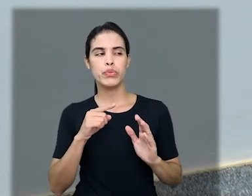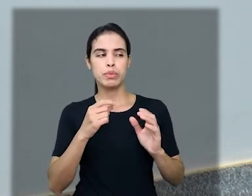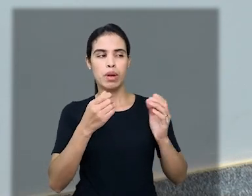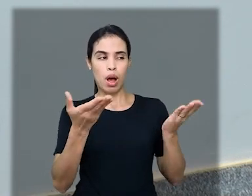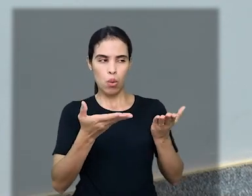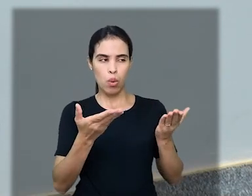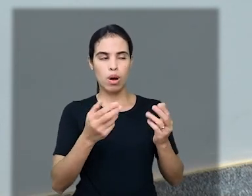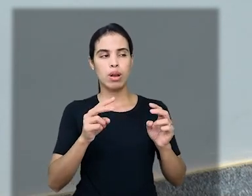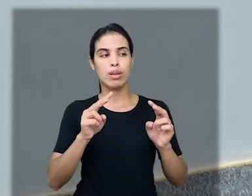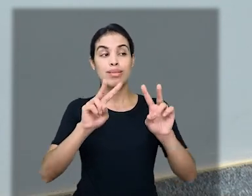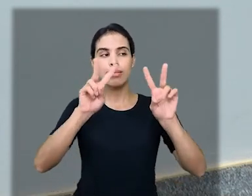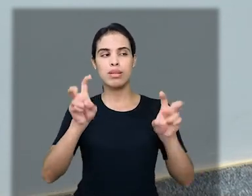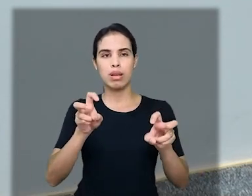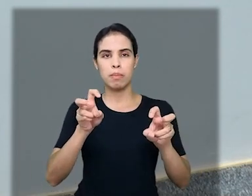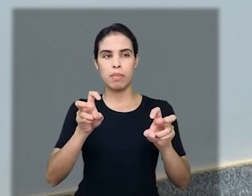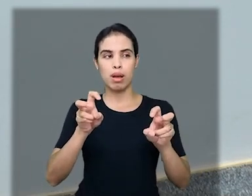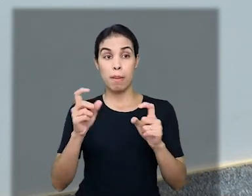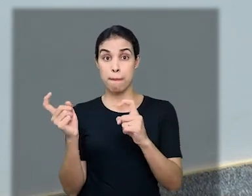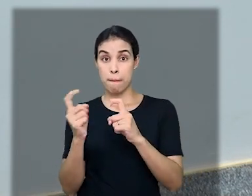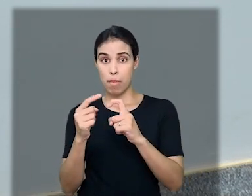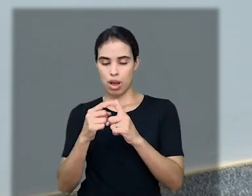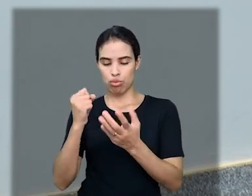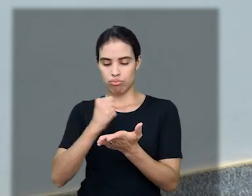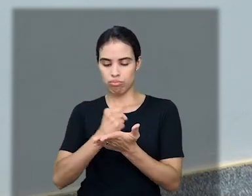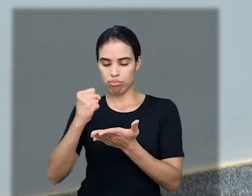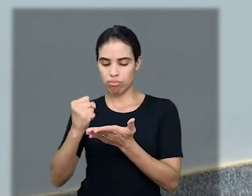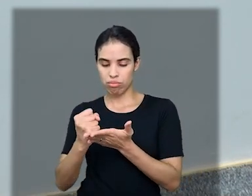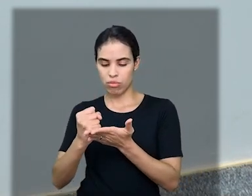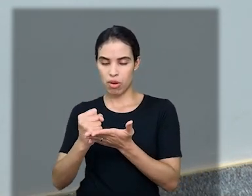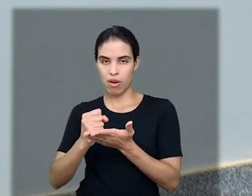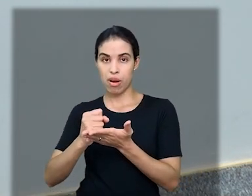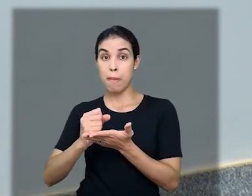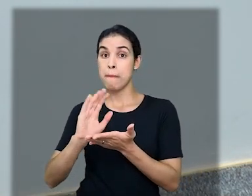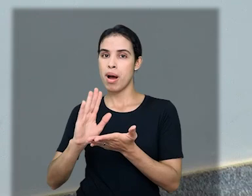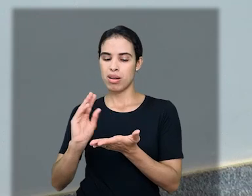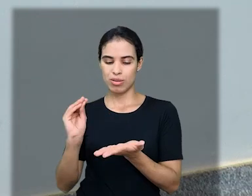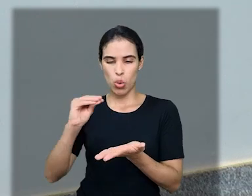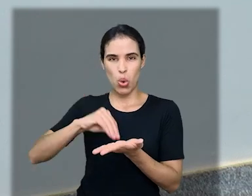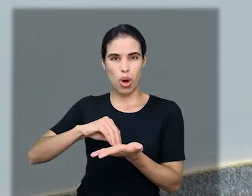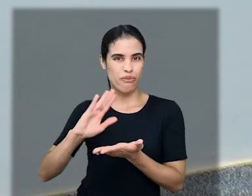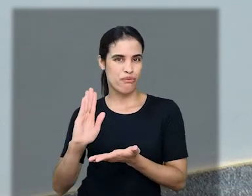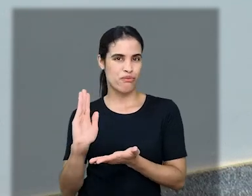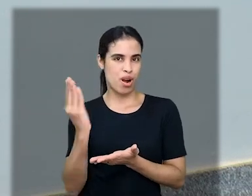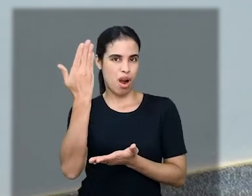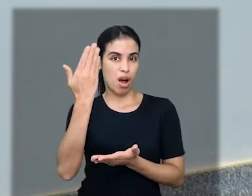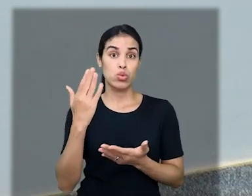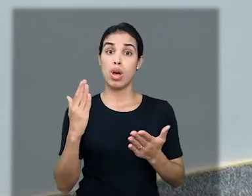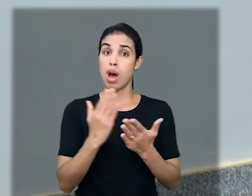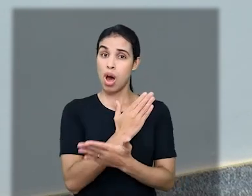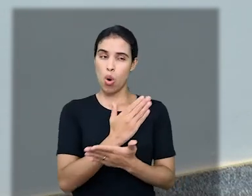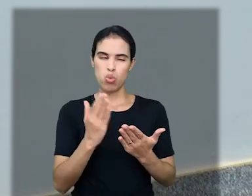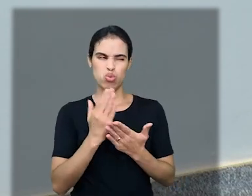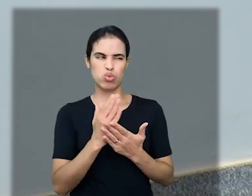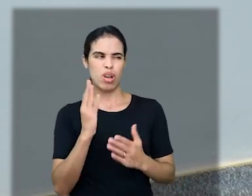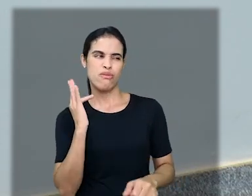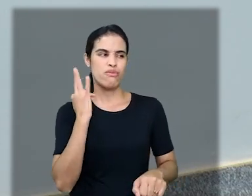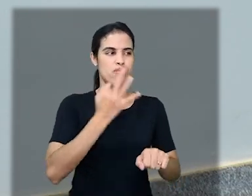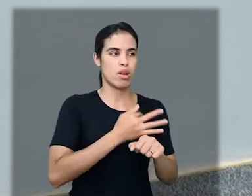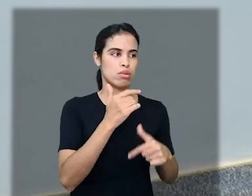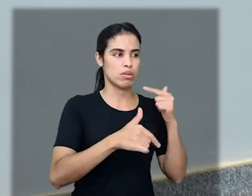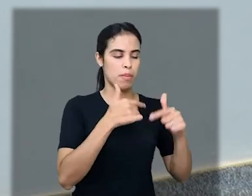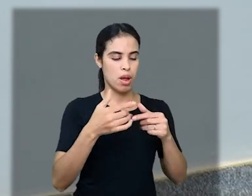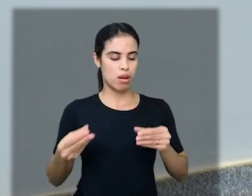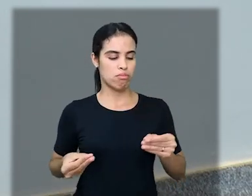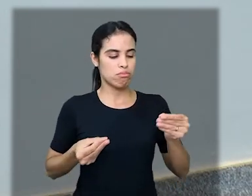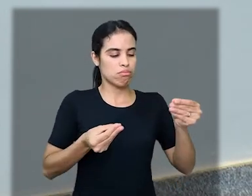agora falando sobre atestado falso, né? Infelizmente, tem muita gente aí que, para faltar o serviço, acaba